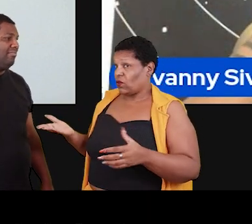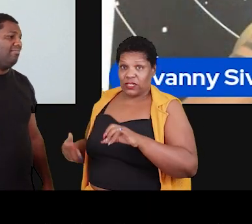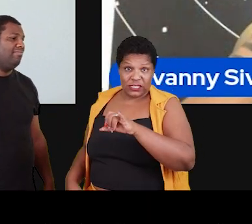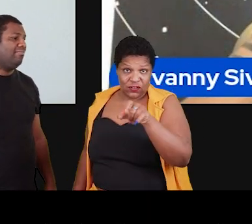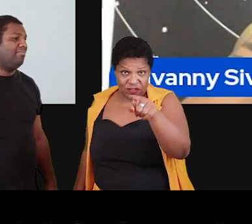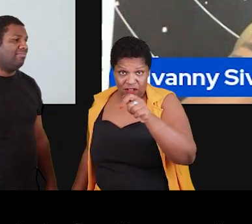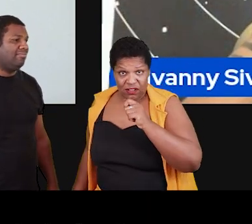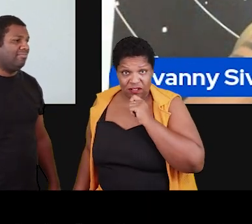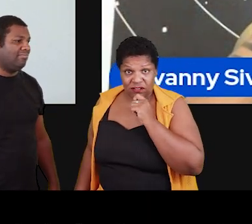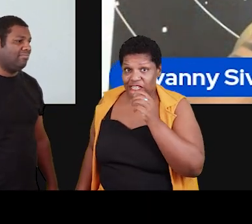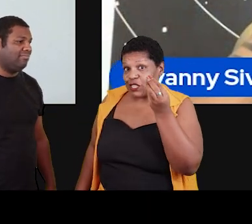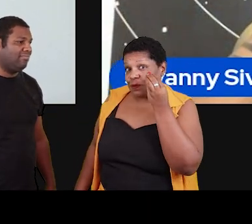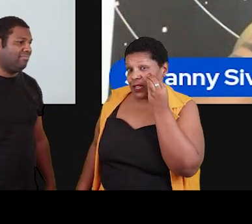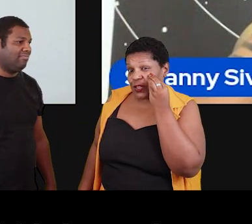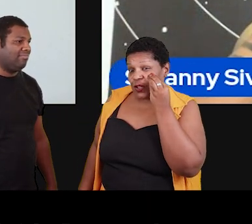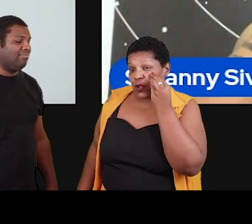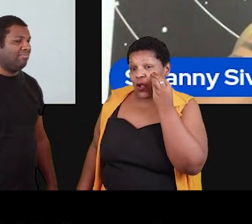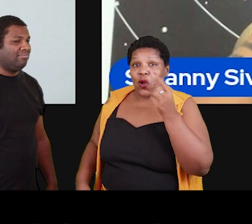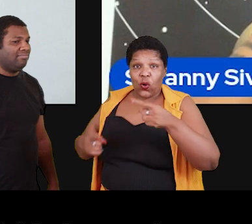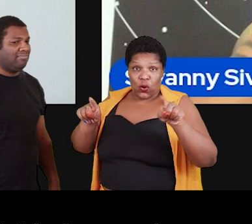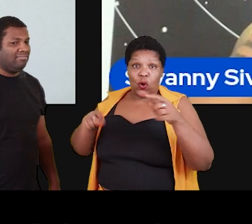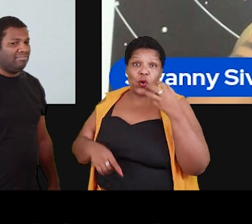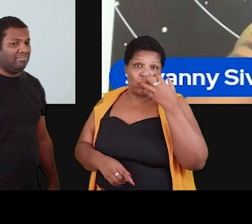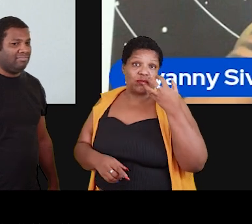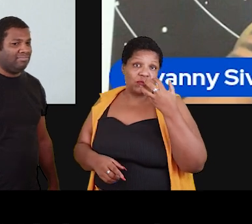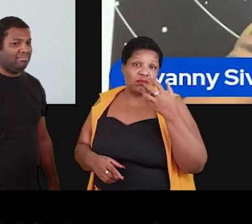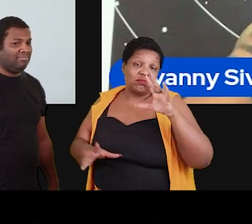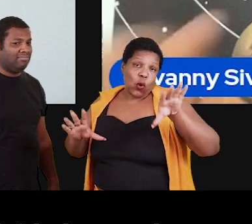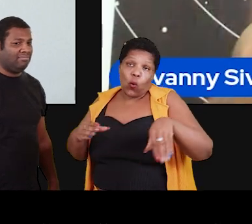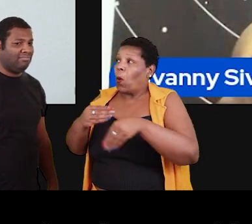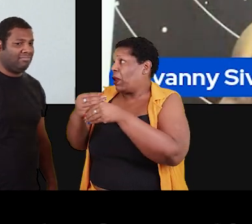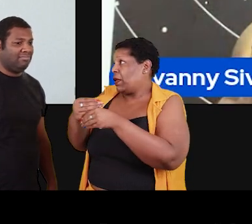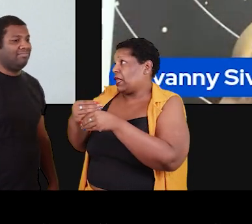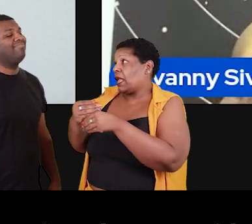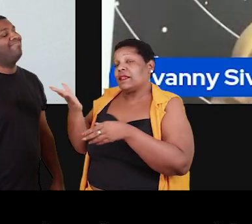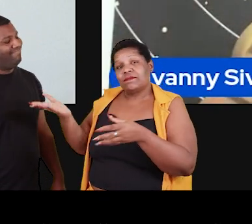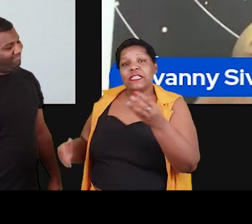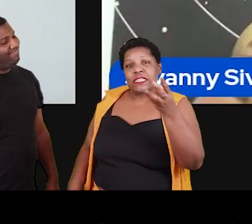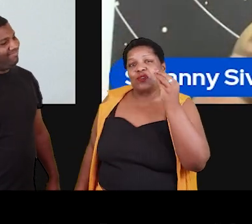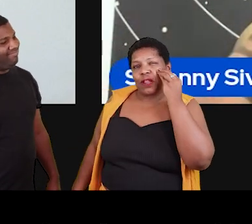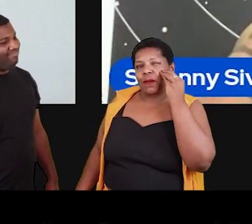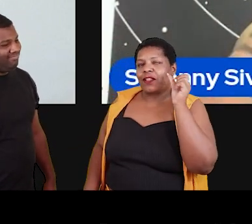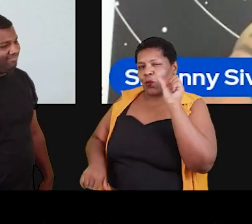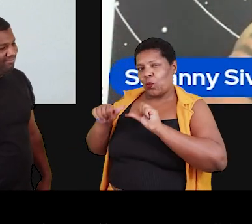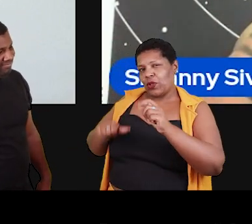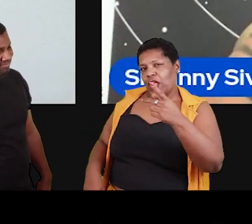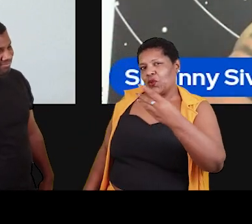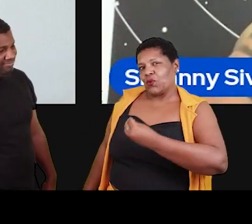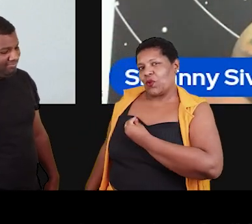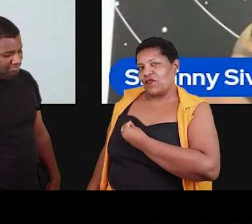ainda não experimentou fazer música como atividade complementar, experimente, que vai mudar a sua